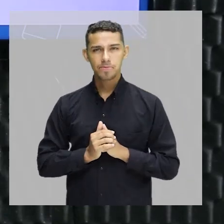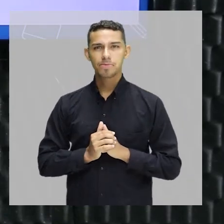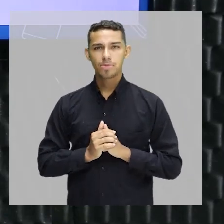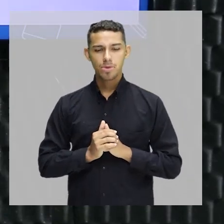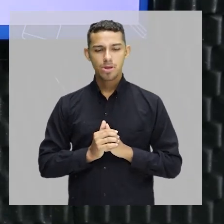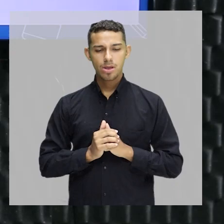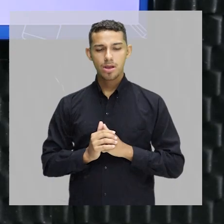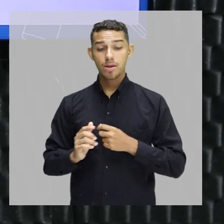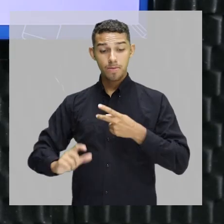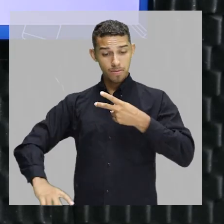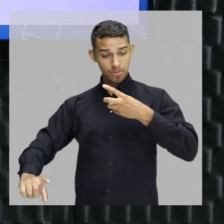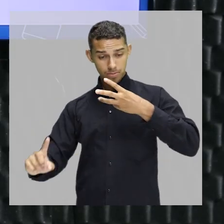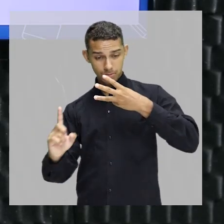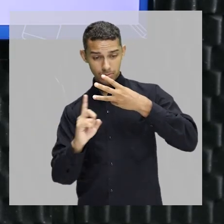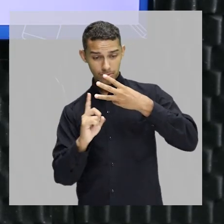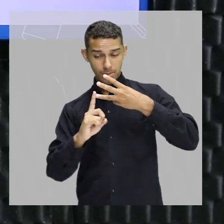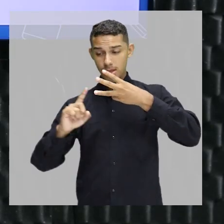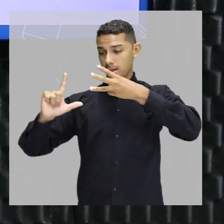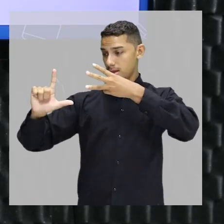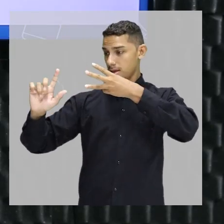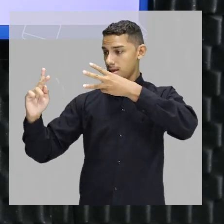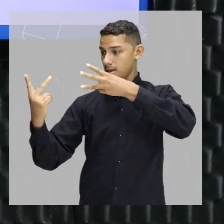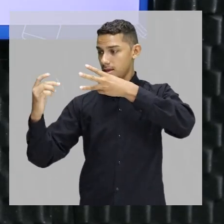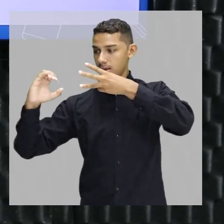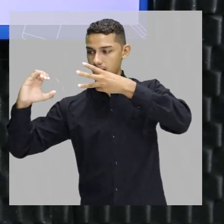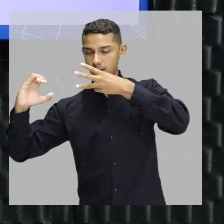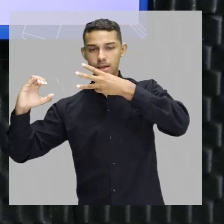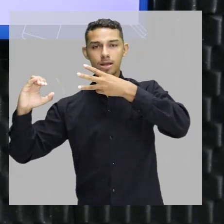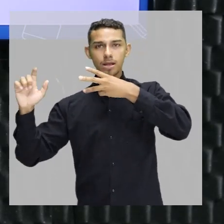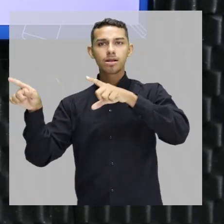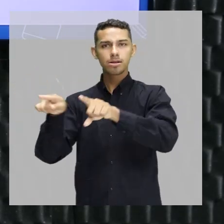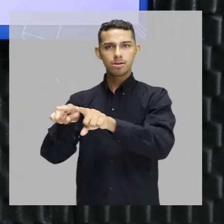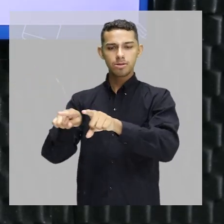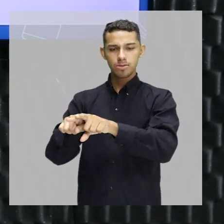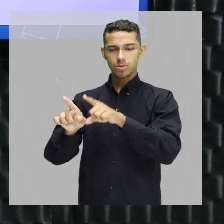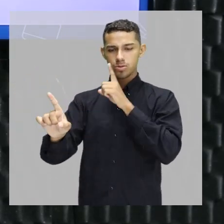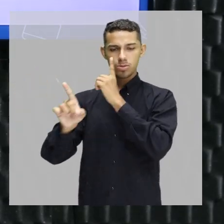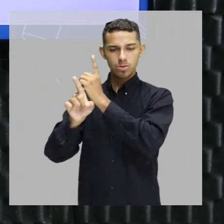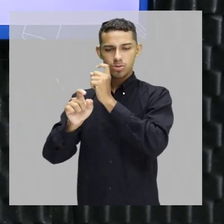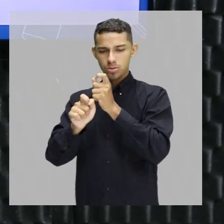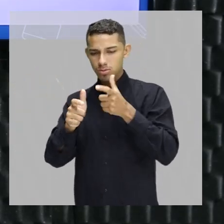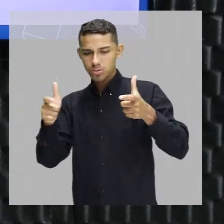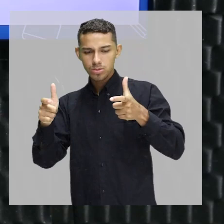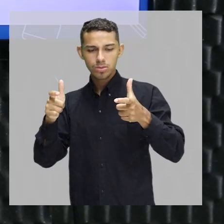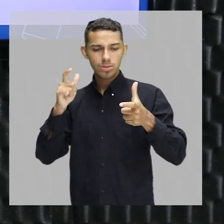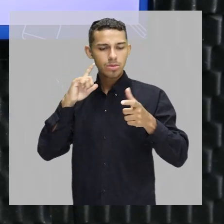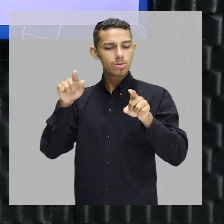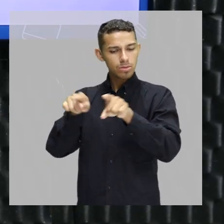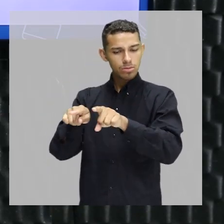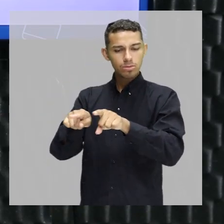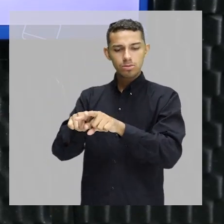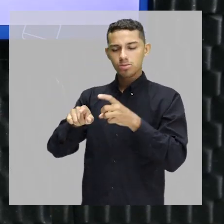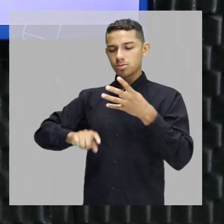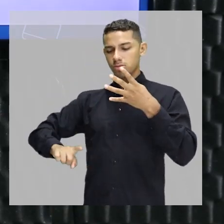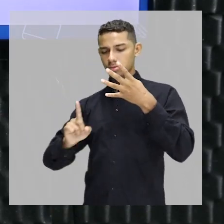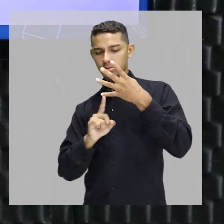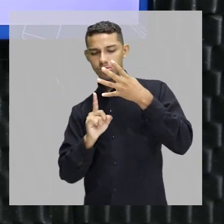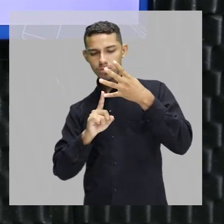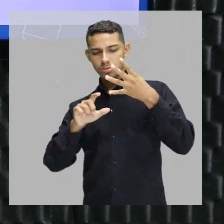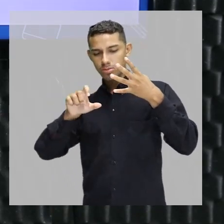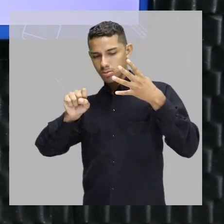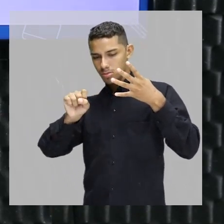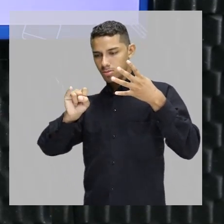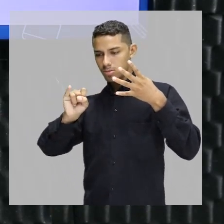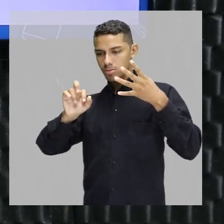do LHC, né, que é o grande colisor de Andros, né? E também falar do Sirius, né, que é o nosso acelerador